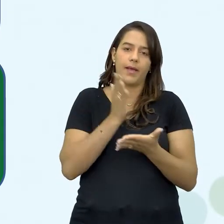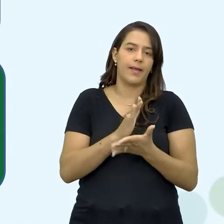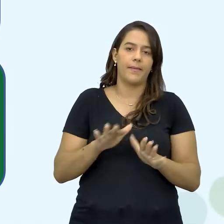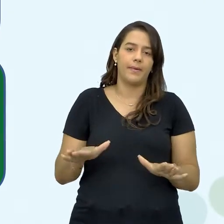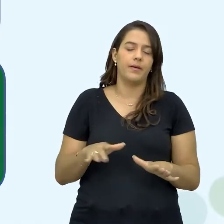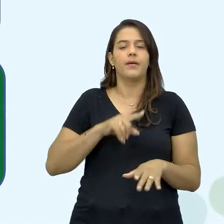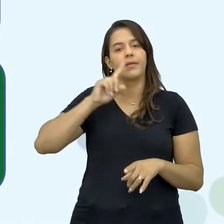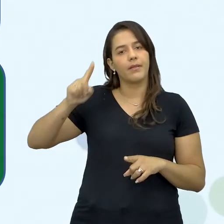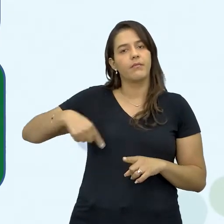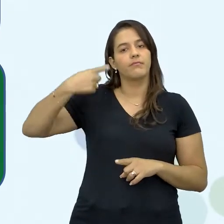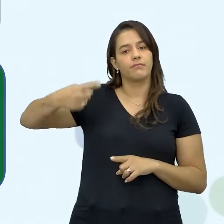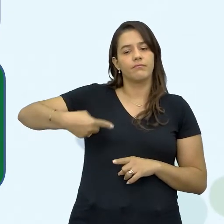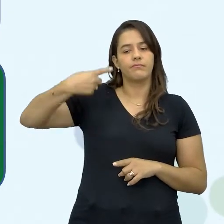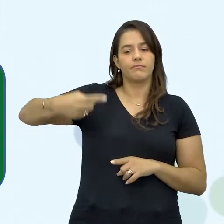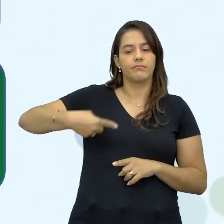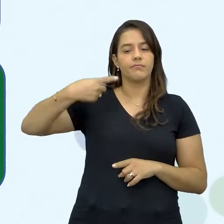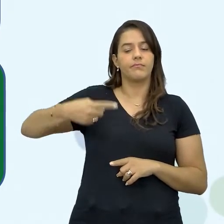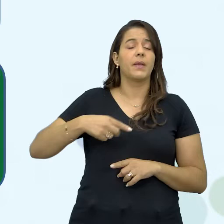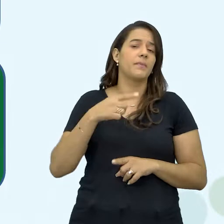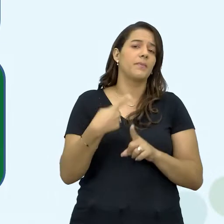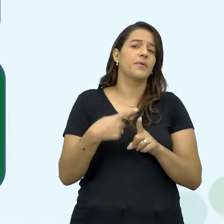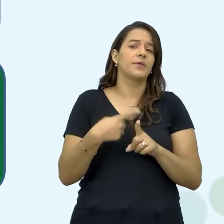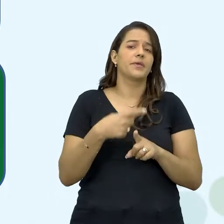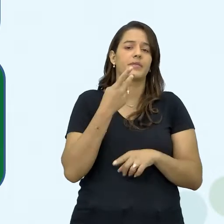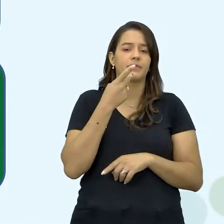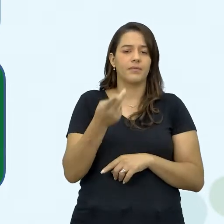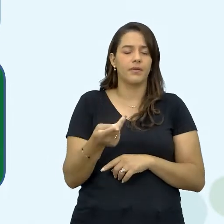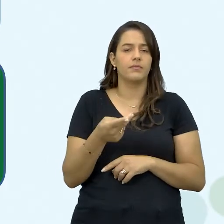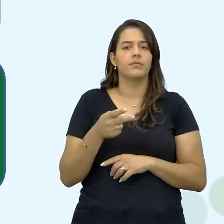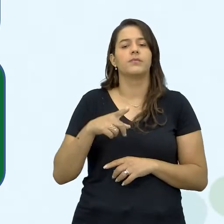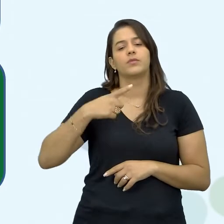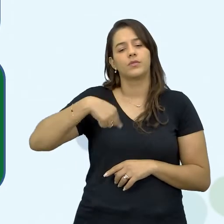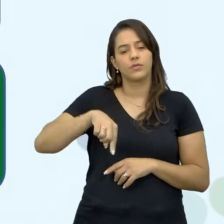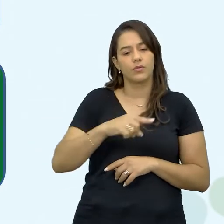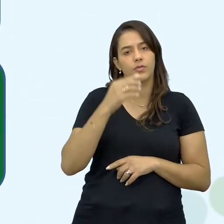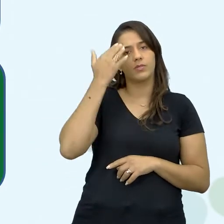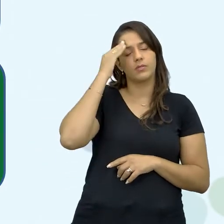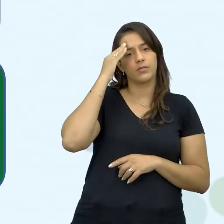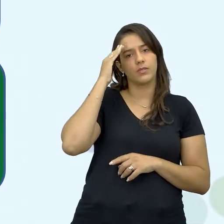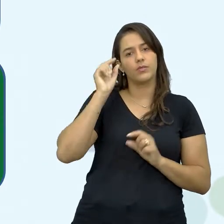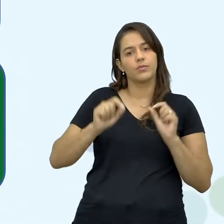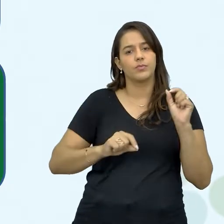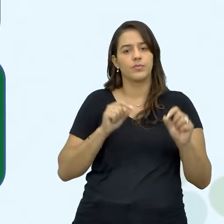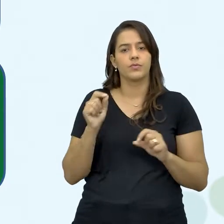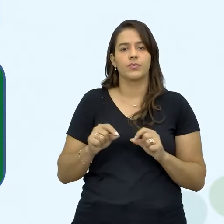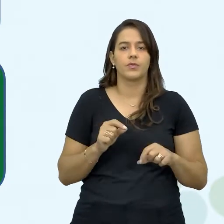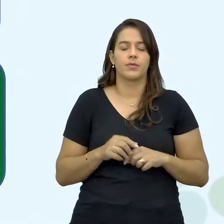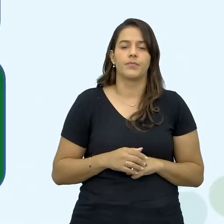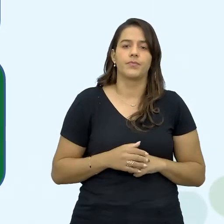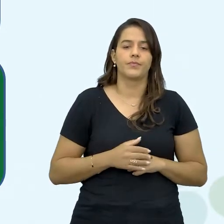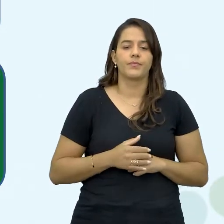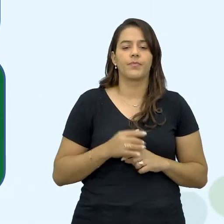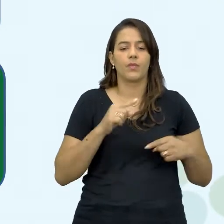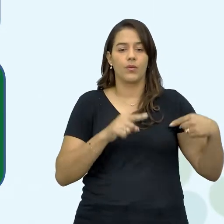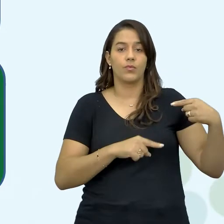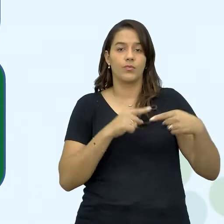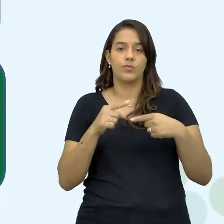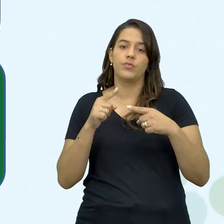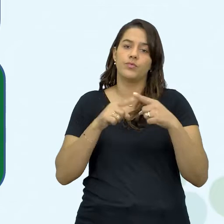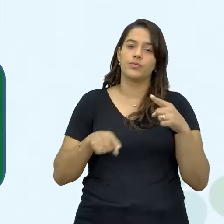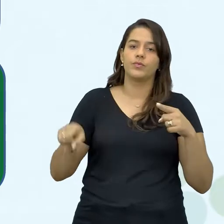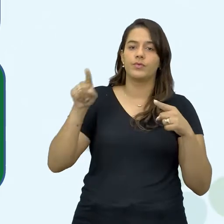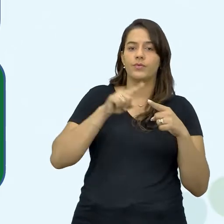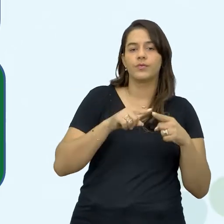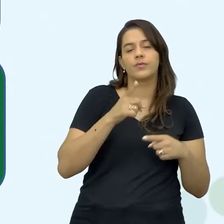ali repetitivo. Por que falar isso? Porque a partir do momento que a gente também entende os ciclos biogeoquímicos, que seria, por exemplo, o ciclo da água, o ciclo